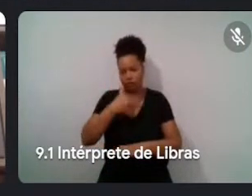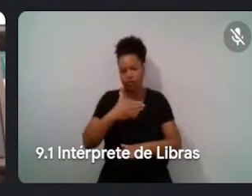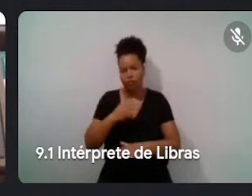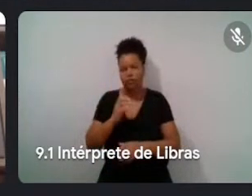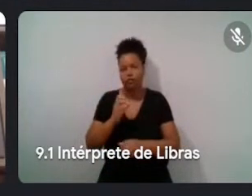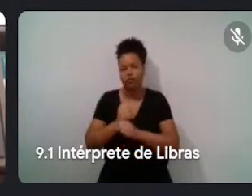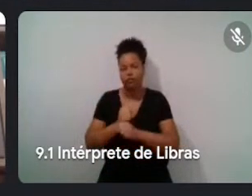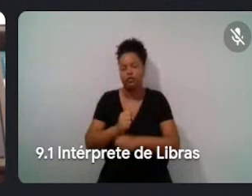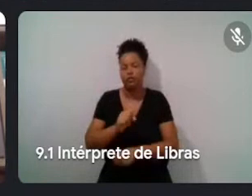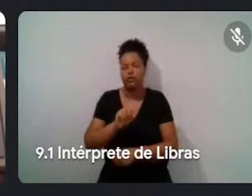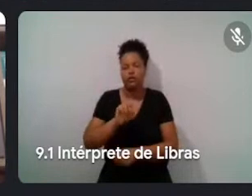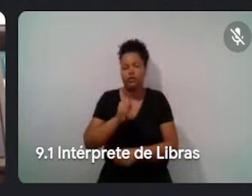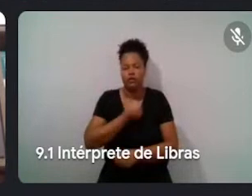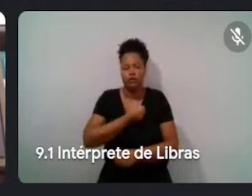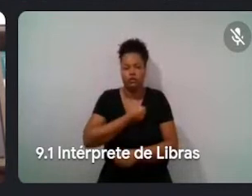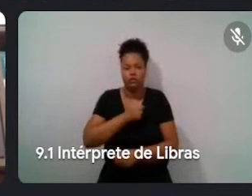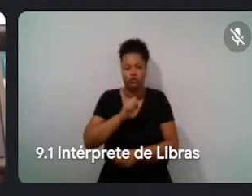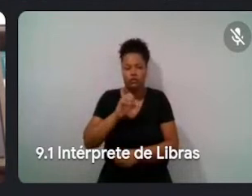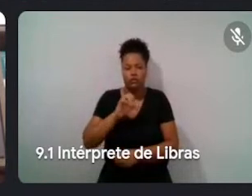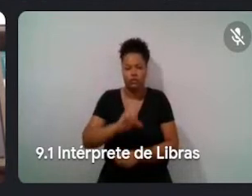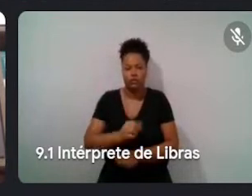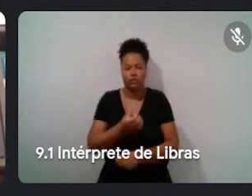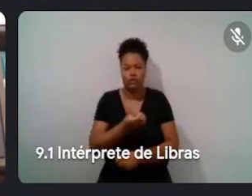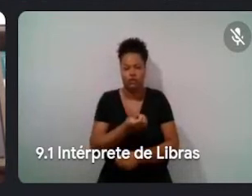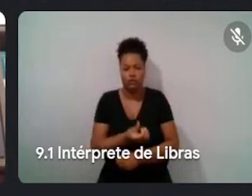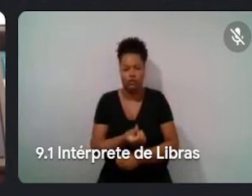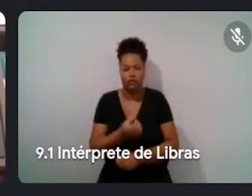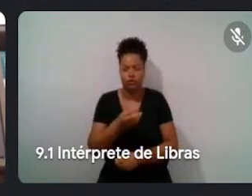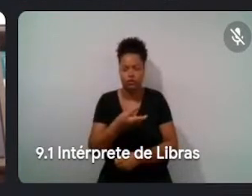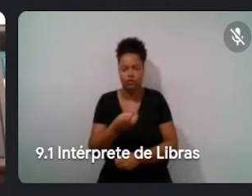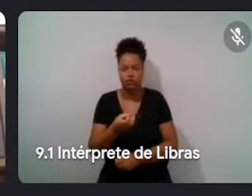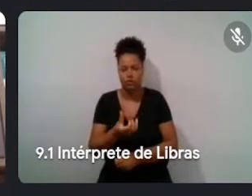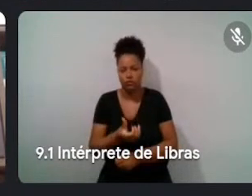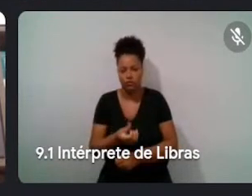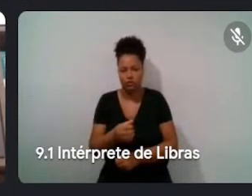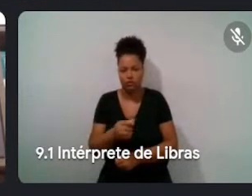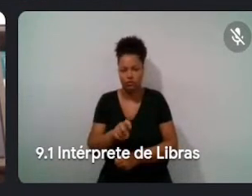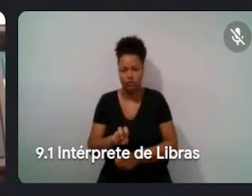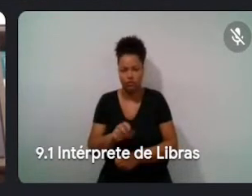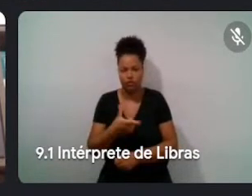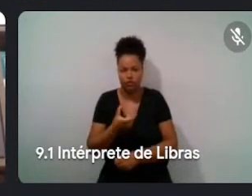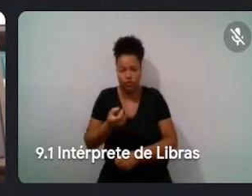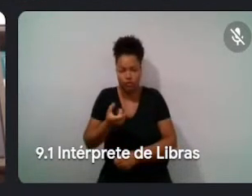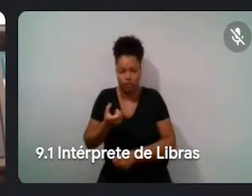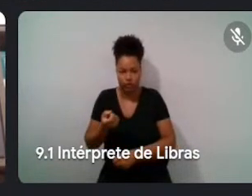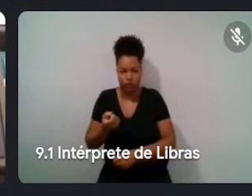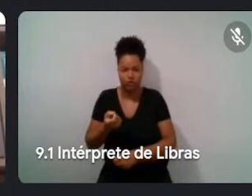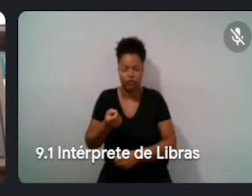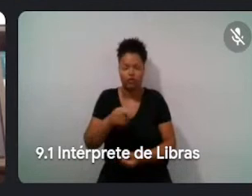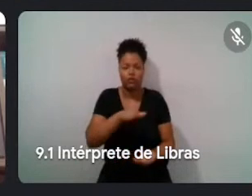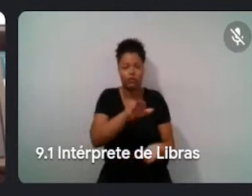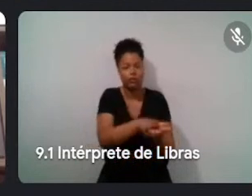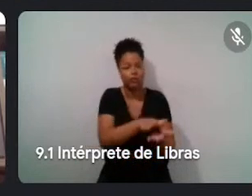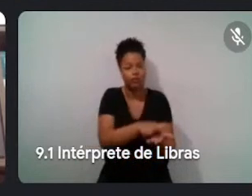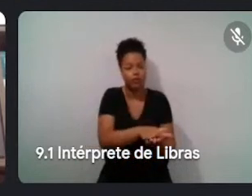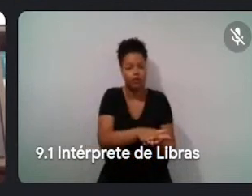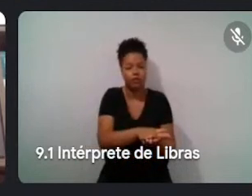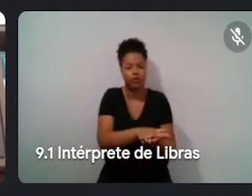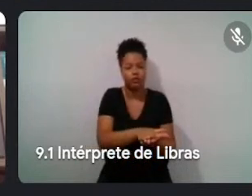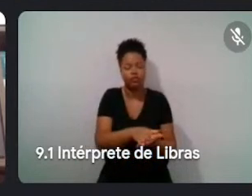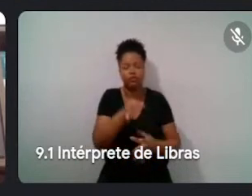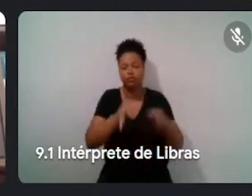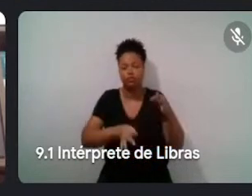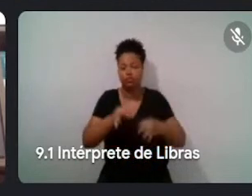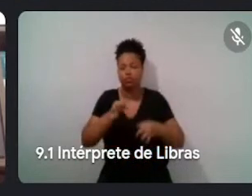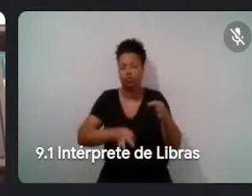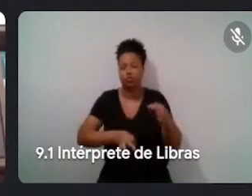06351, visto 64.2020, origem de Palmas, juiz Rodrigo Menezes,